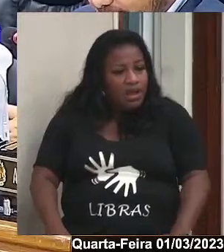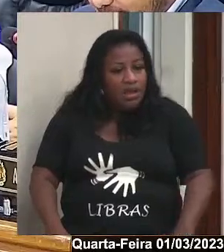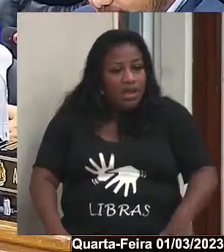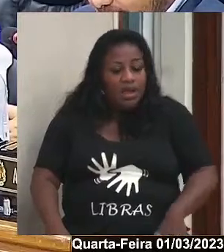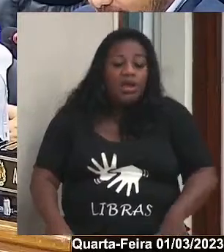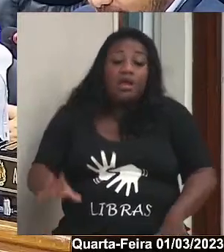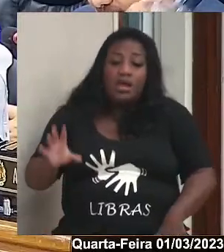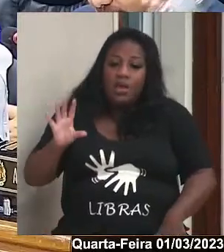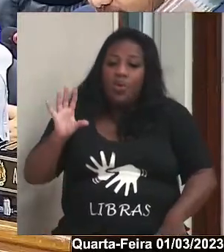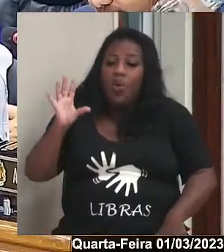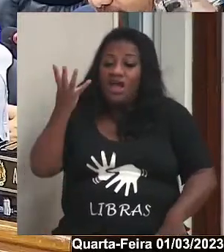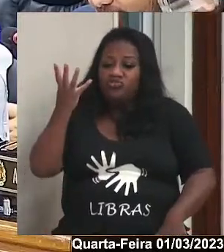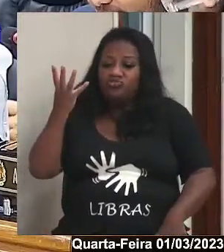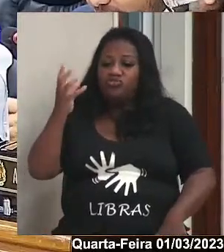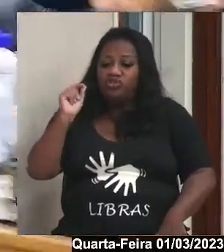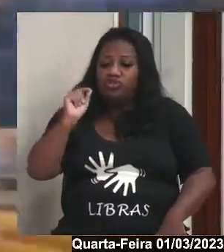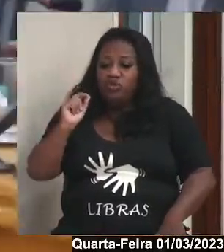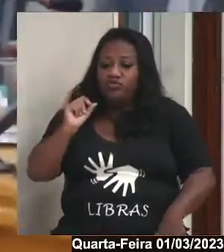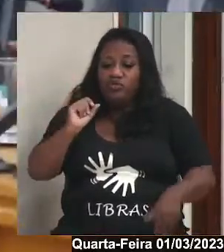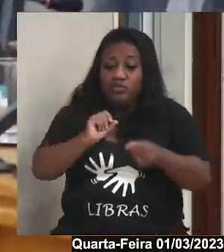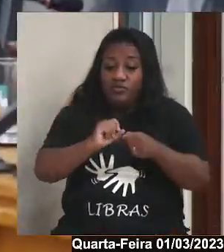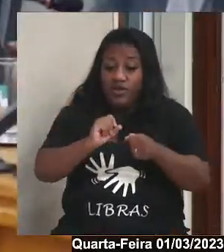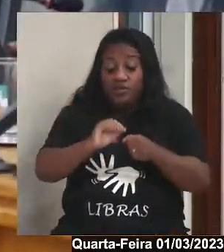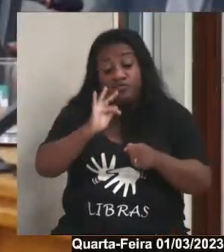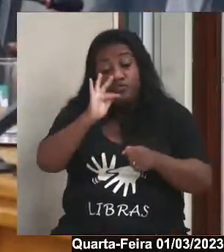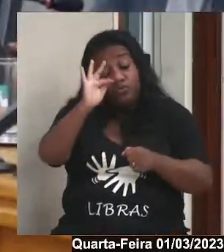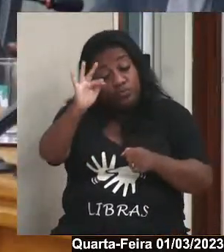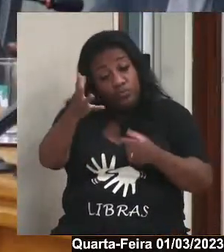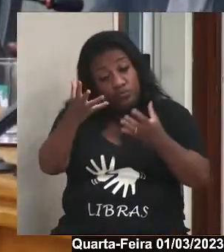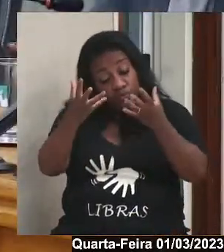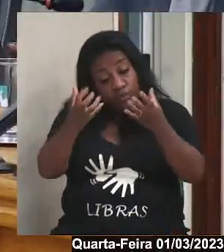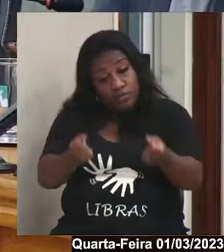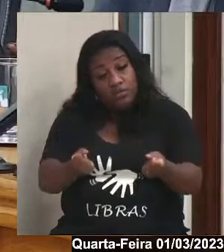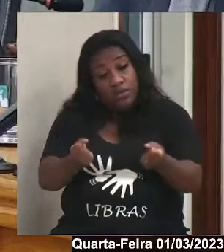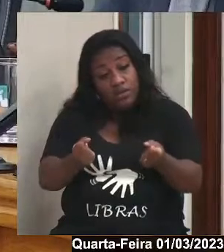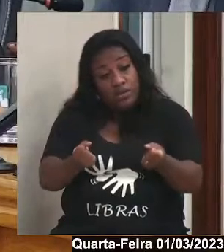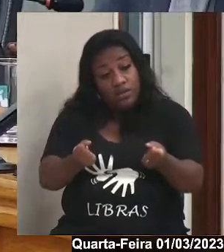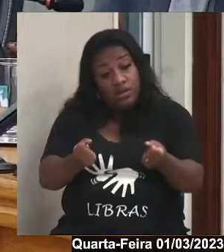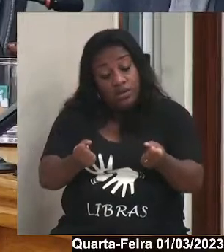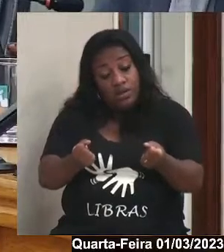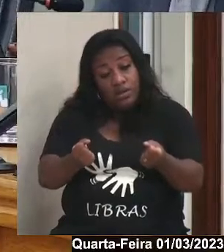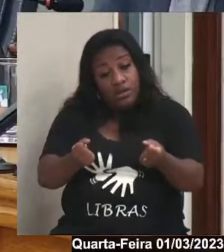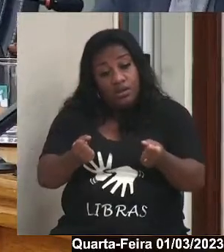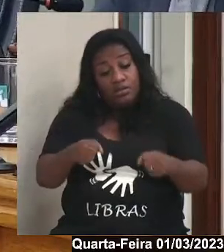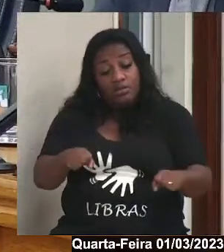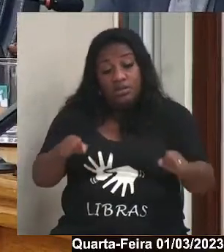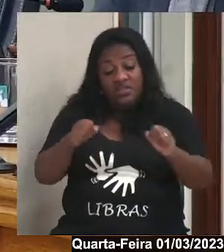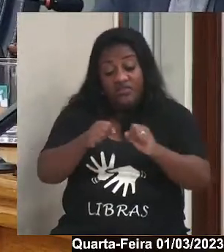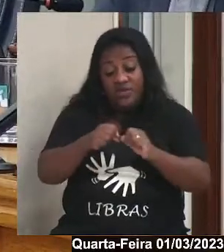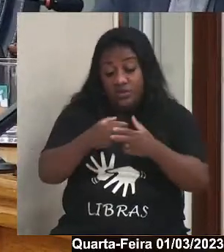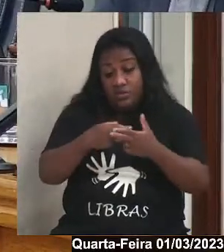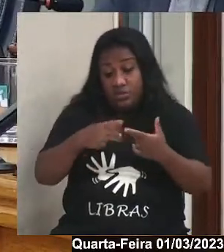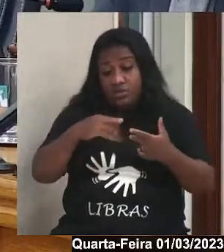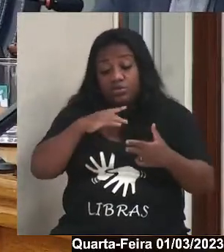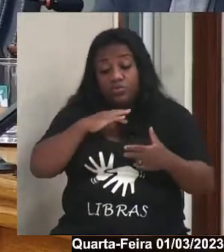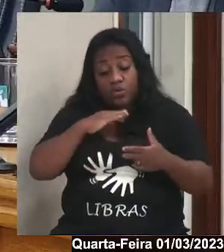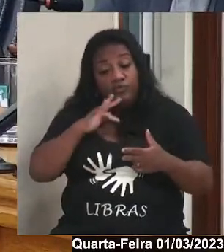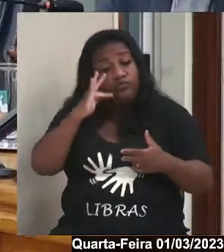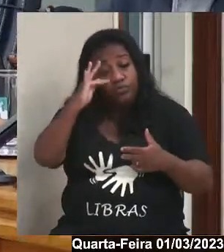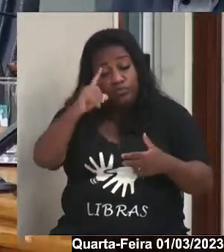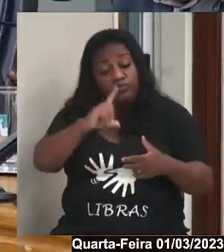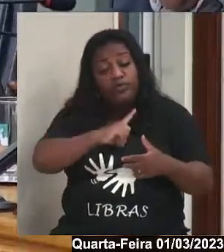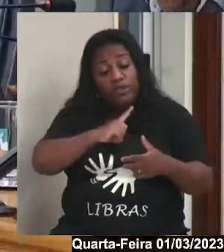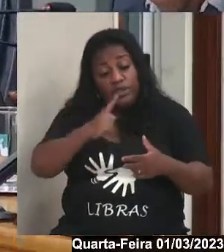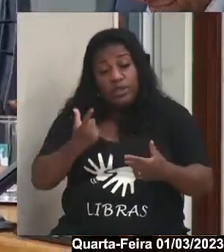gente planta, vai colher. Se você planta algodão, vai colher algodão. Se você plantar aí espinho, vai